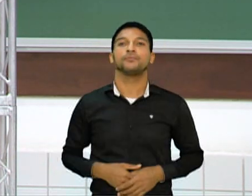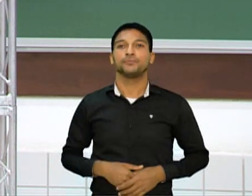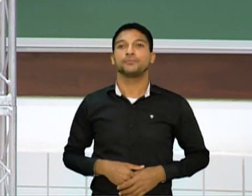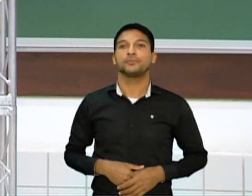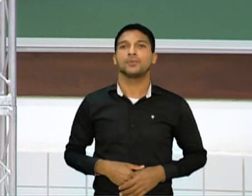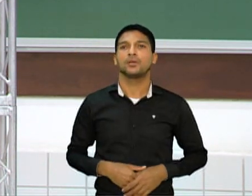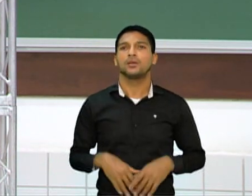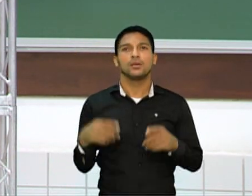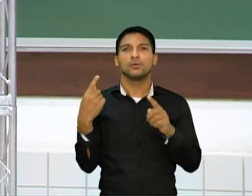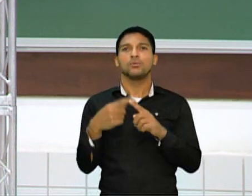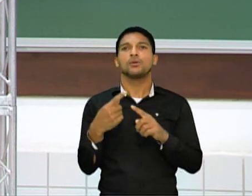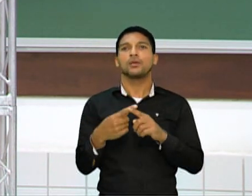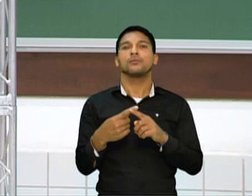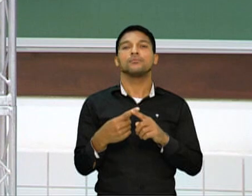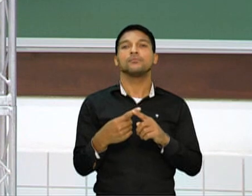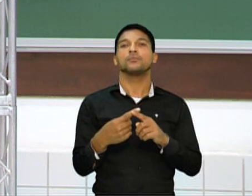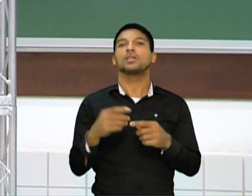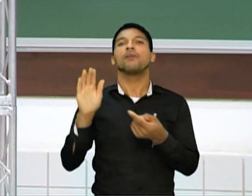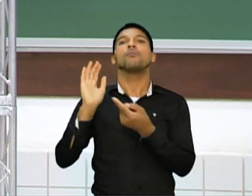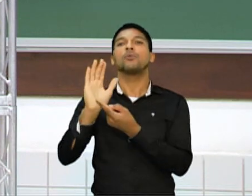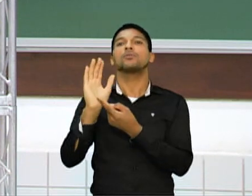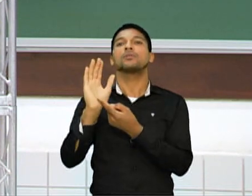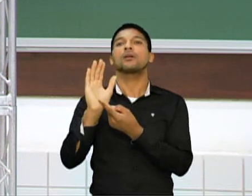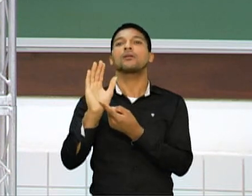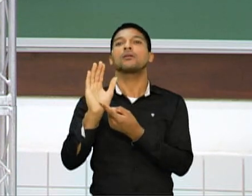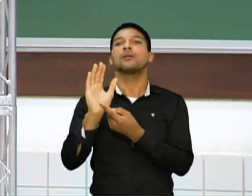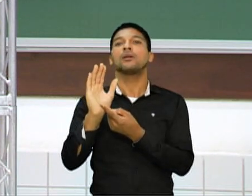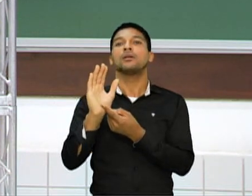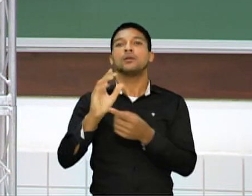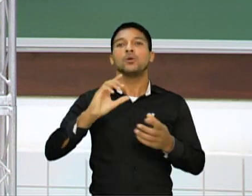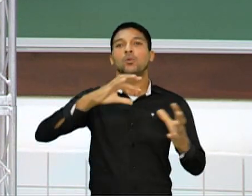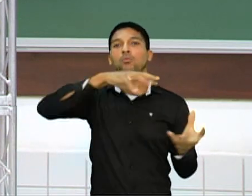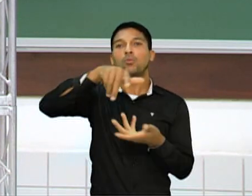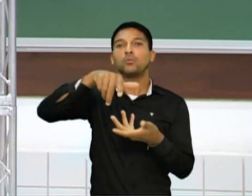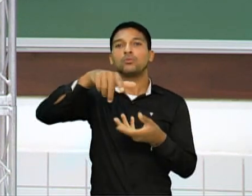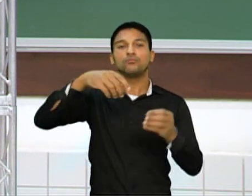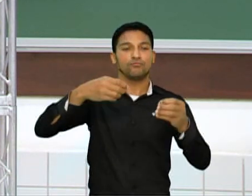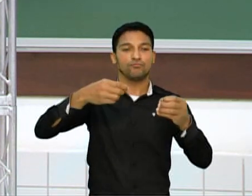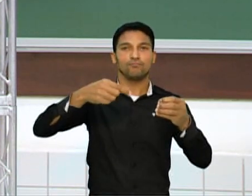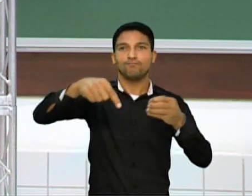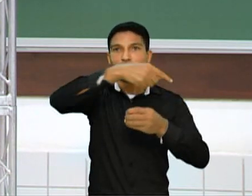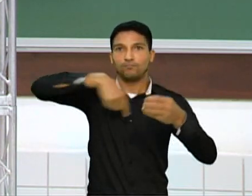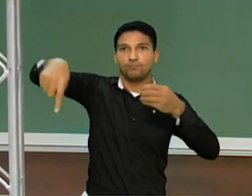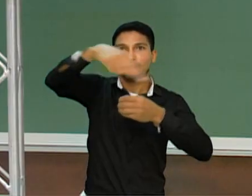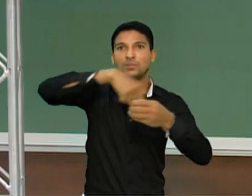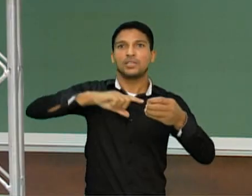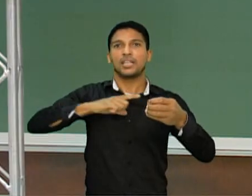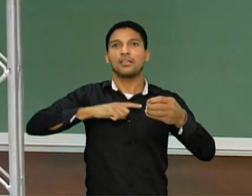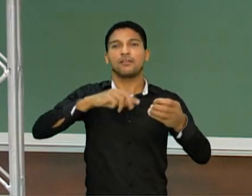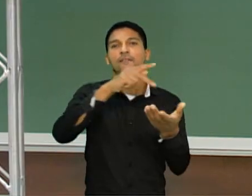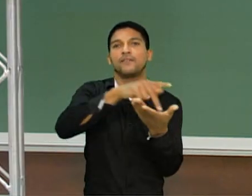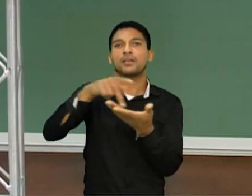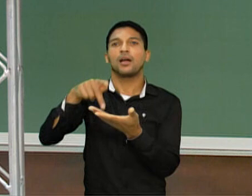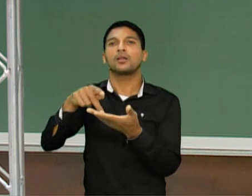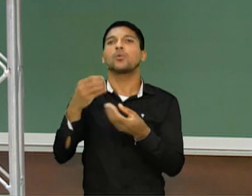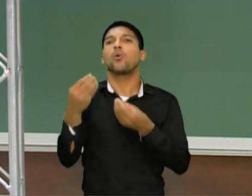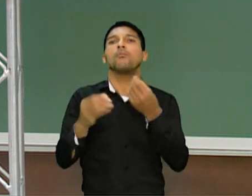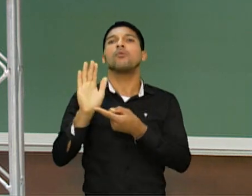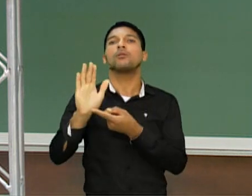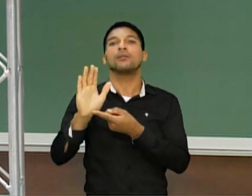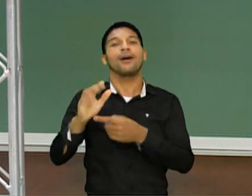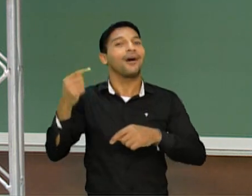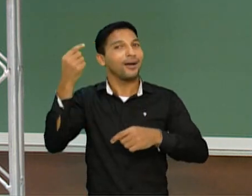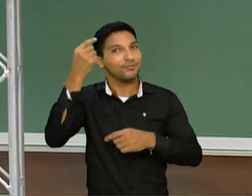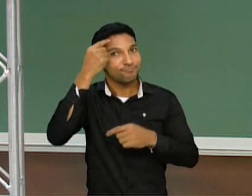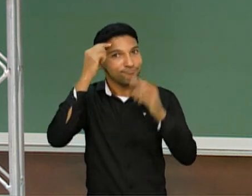seja, aquilo que ganha relevância, é a razão, o pensamento. Por isso se valoriza a razão